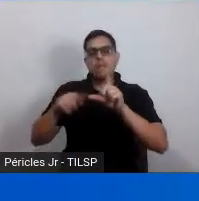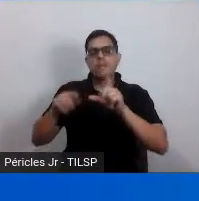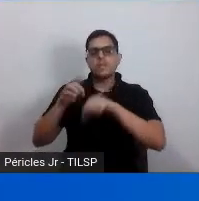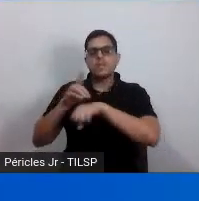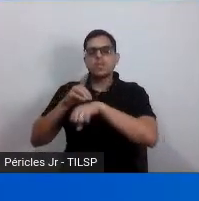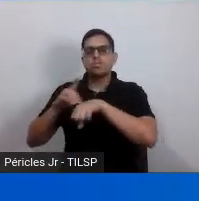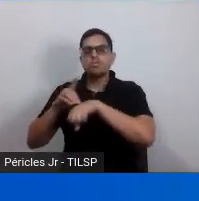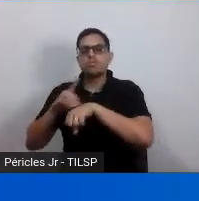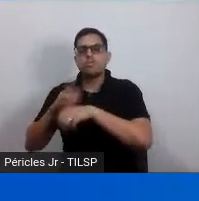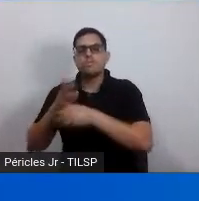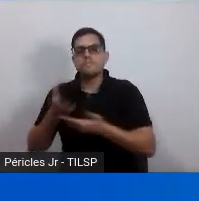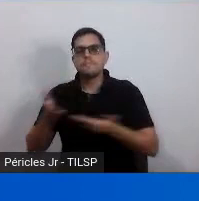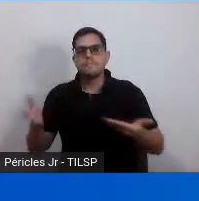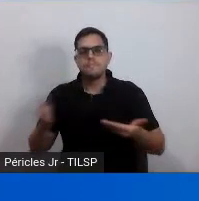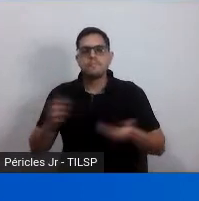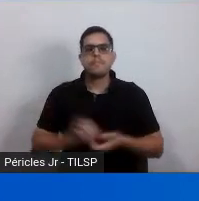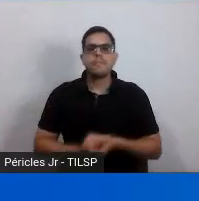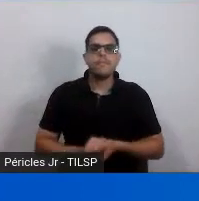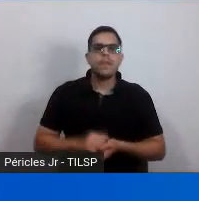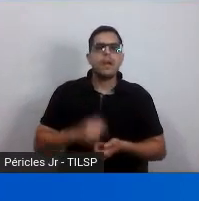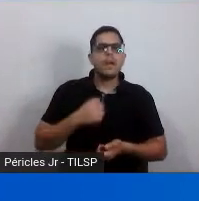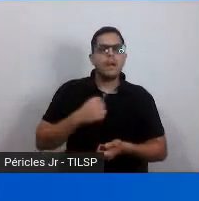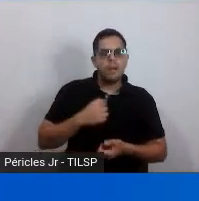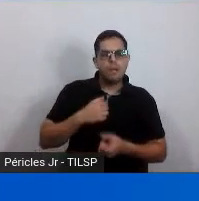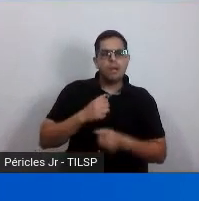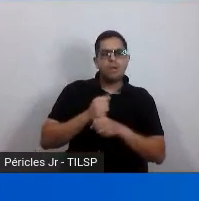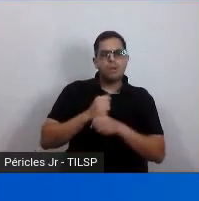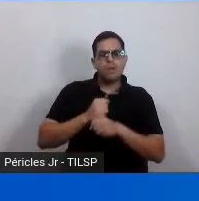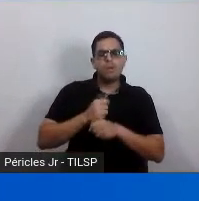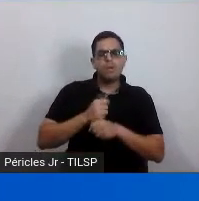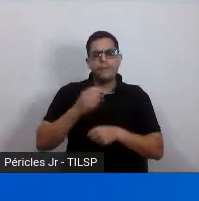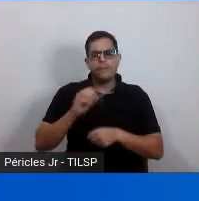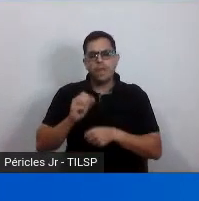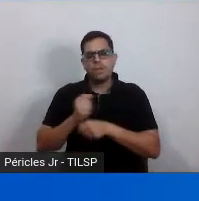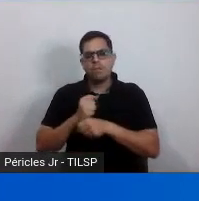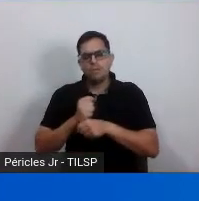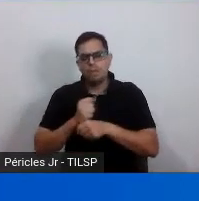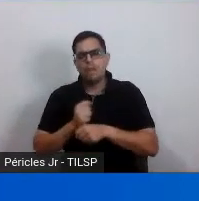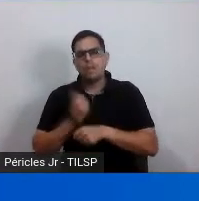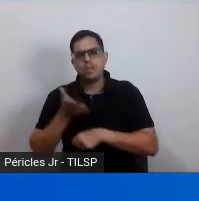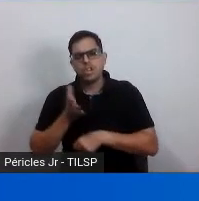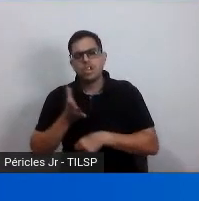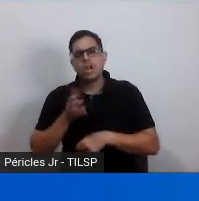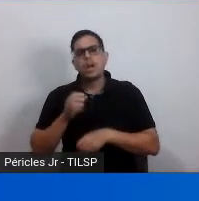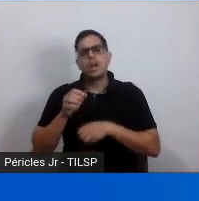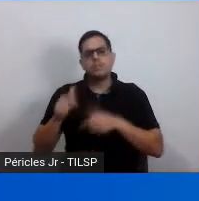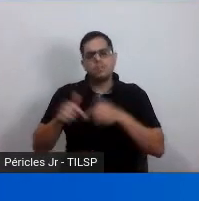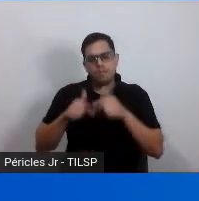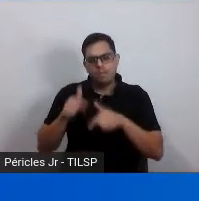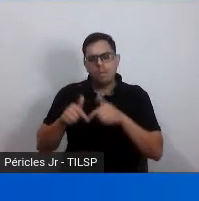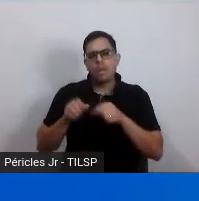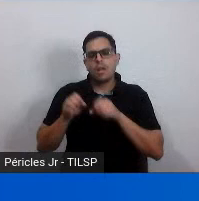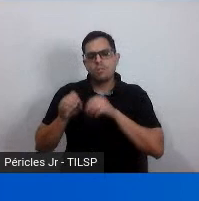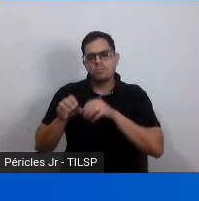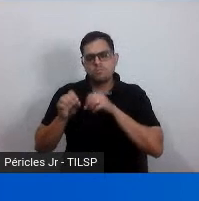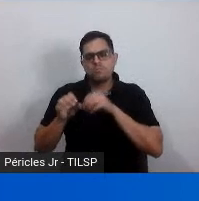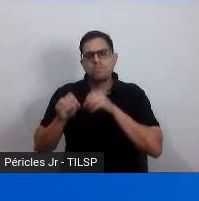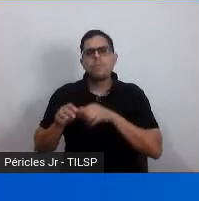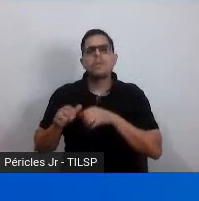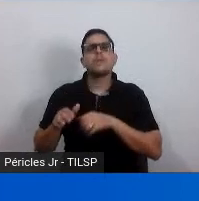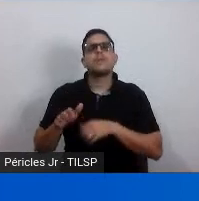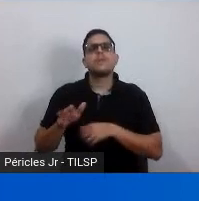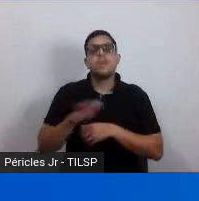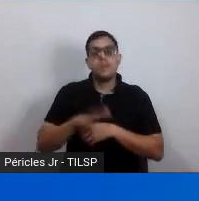já há quase 20 anos né Tem uma experiência exclusivamente voltada à educação privada e eu espero